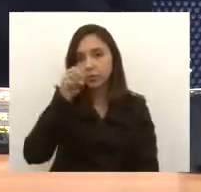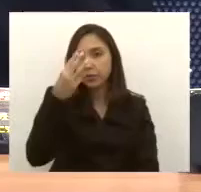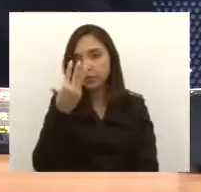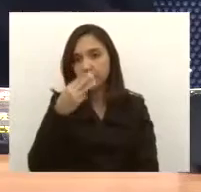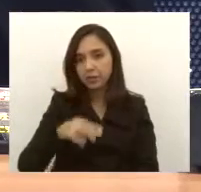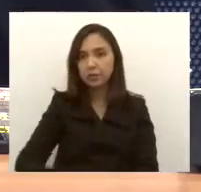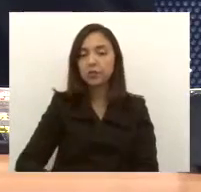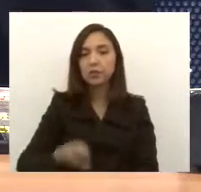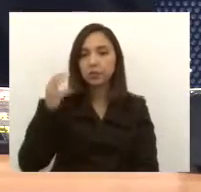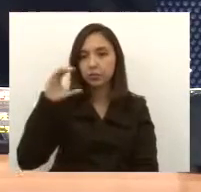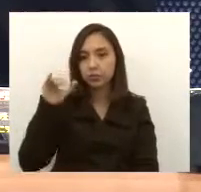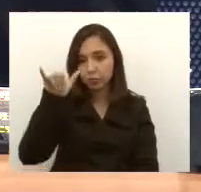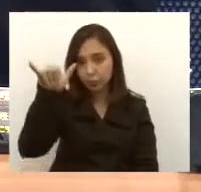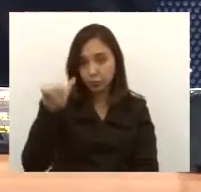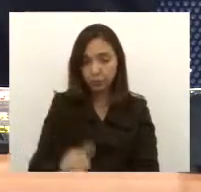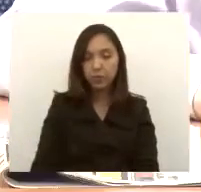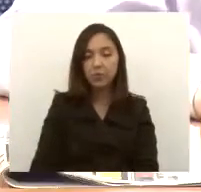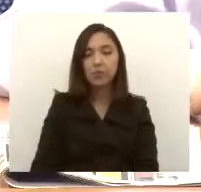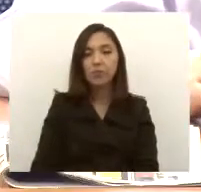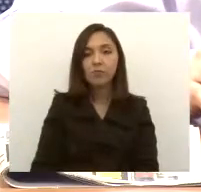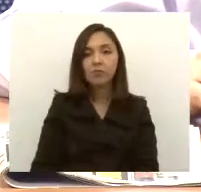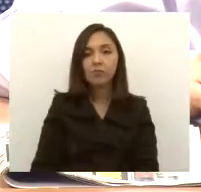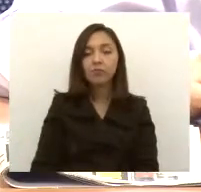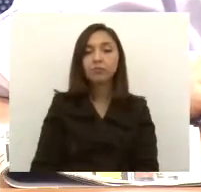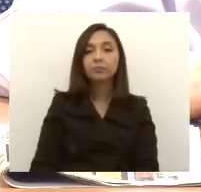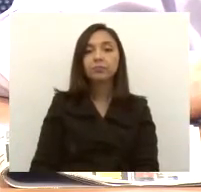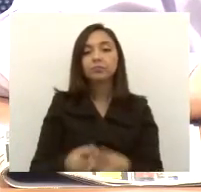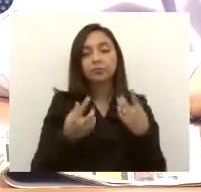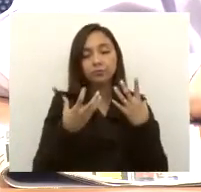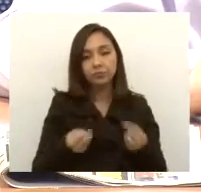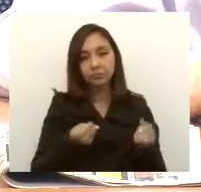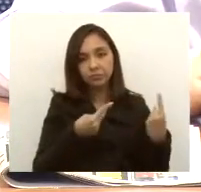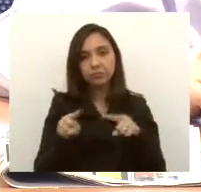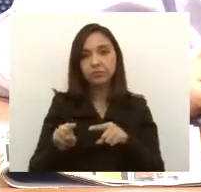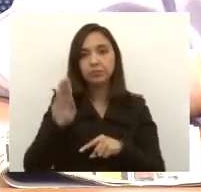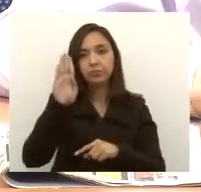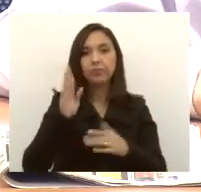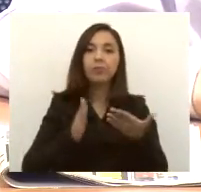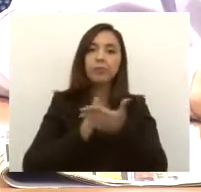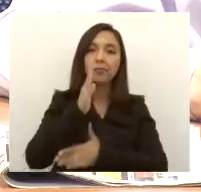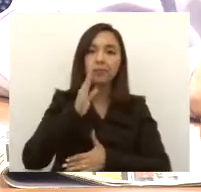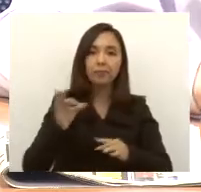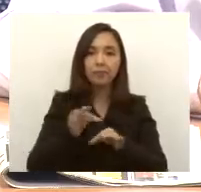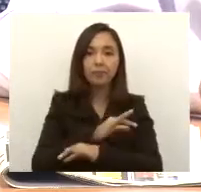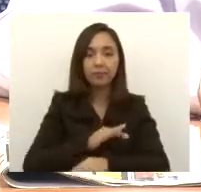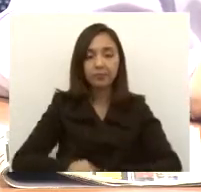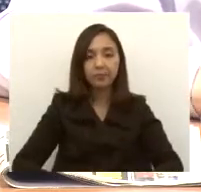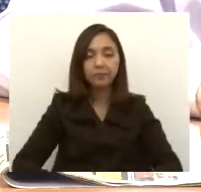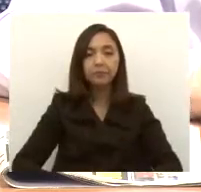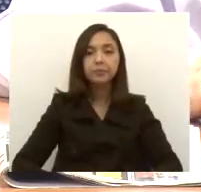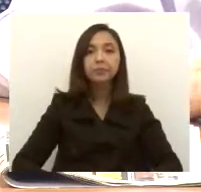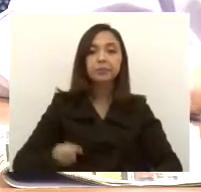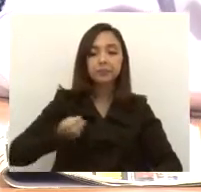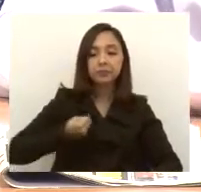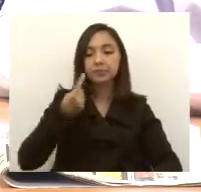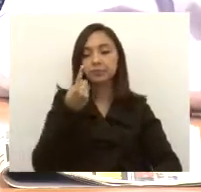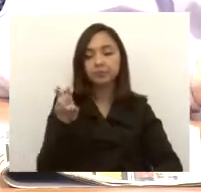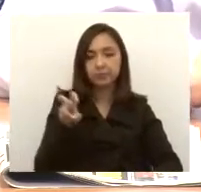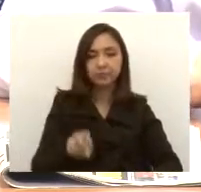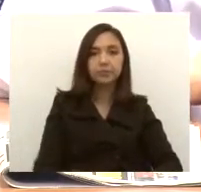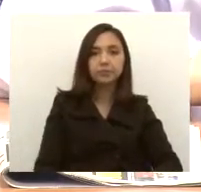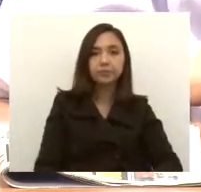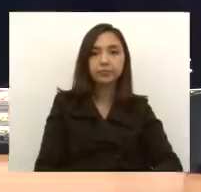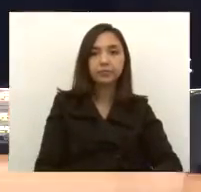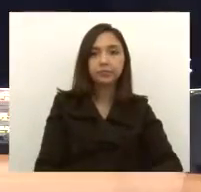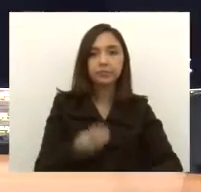Parque Cumbica, ator João Barbosa. Em discussão, encerrada a discussão e votação. Os vereadores favoráveis permanecem comissões, contrários se manifestem. Encerrada a votação, aprovada em Camisa, item 15. Leitura, discussão e